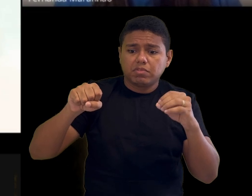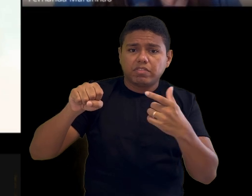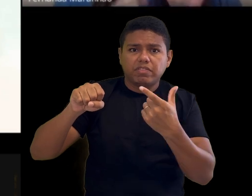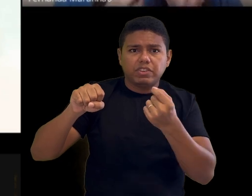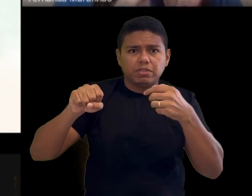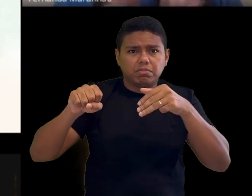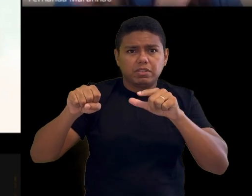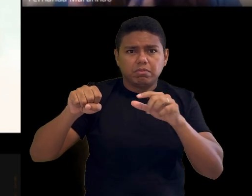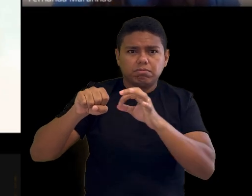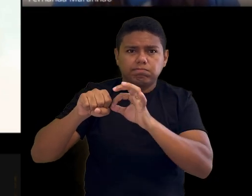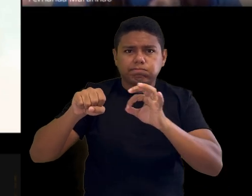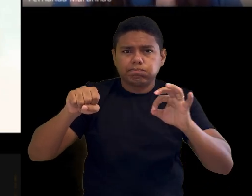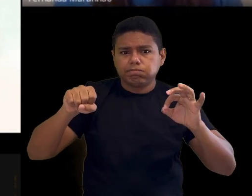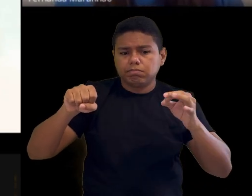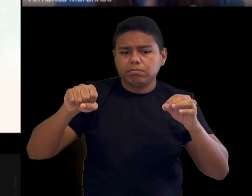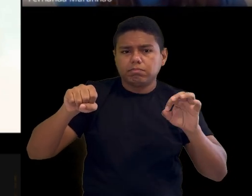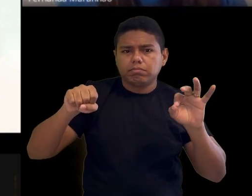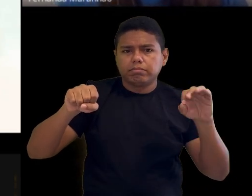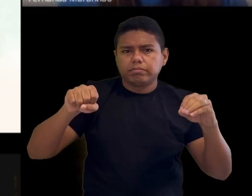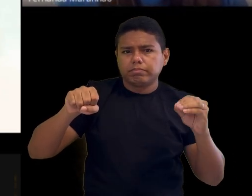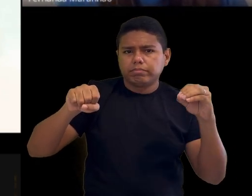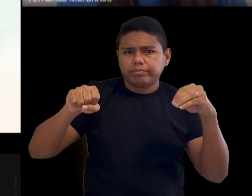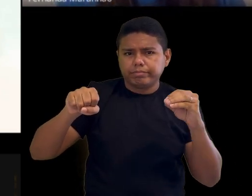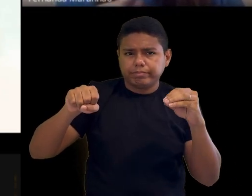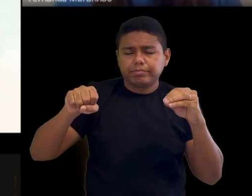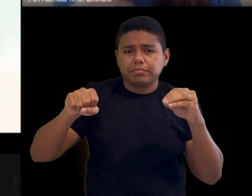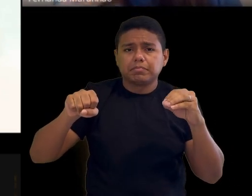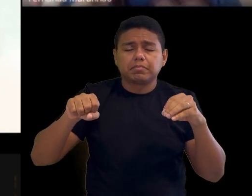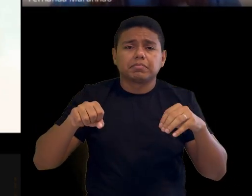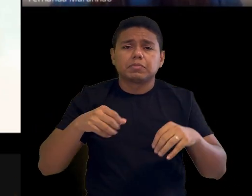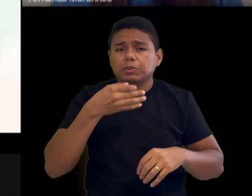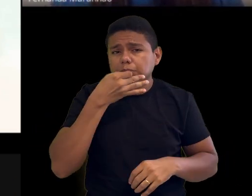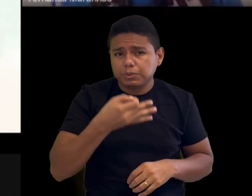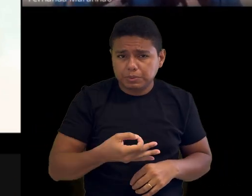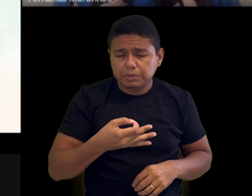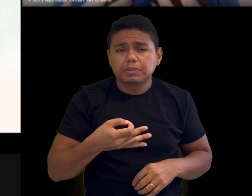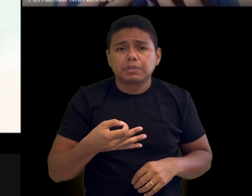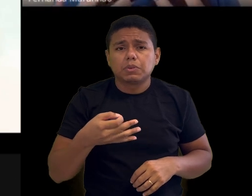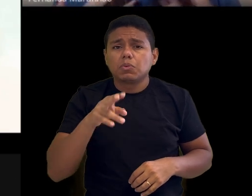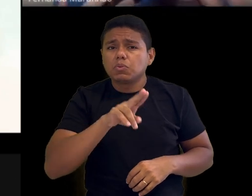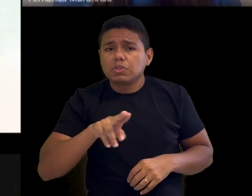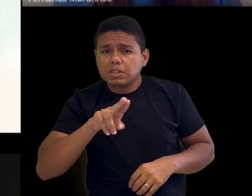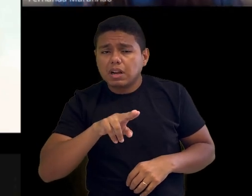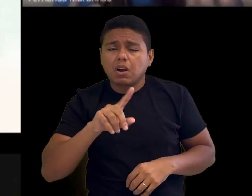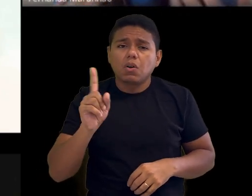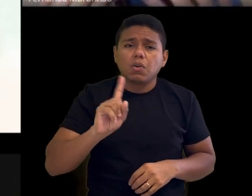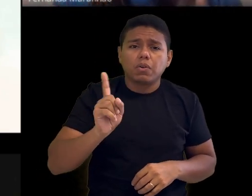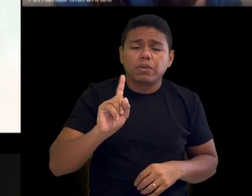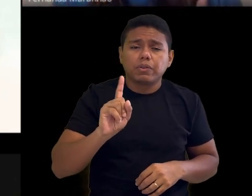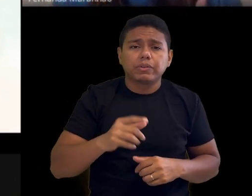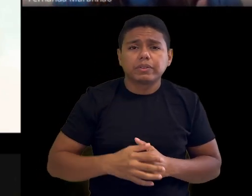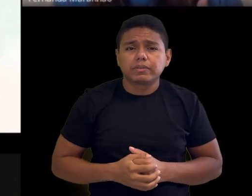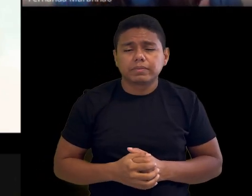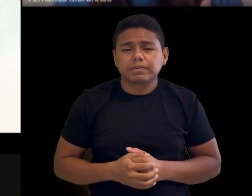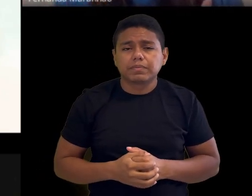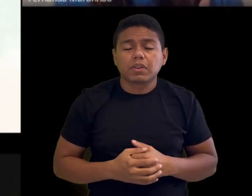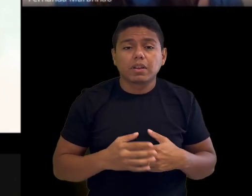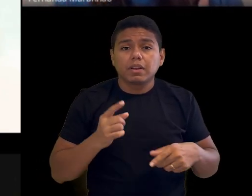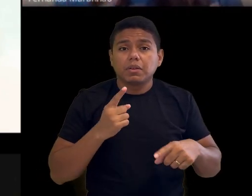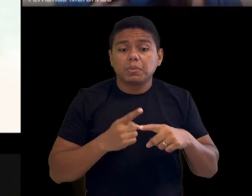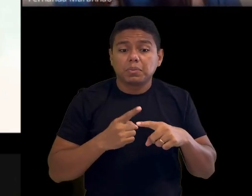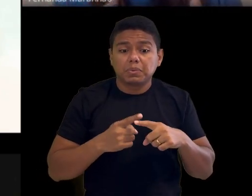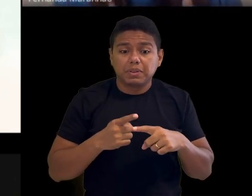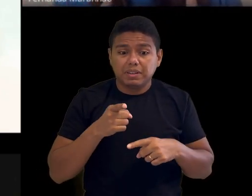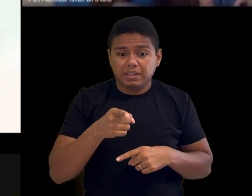é usar placenta prévia, sim ou não, porque o espectro de placentas prévias vão ser tratados de uma